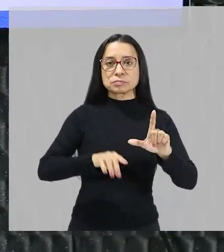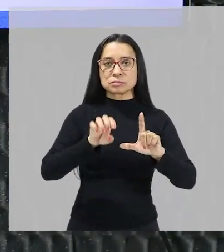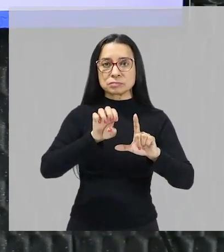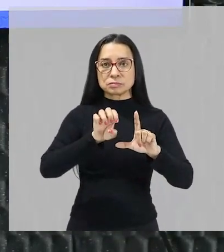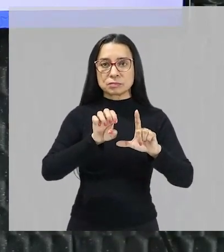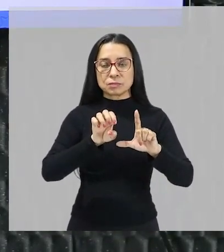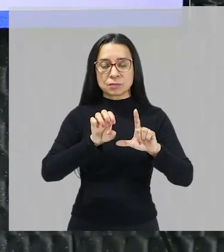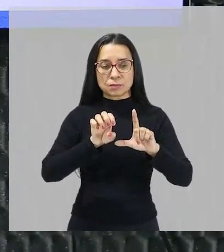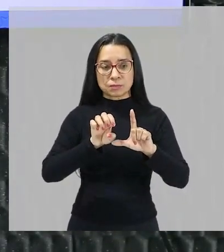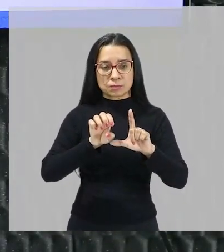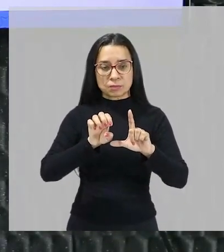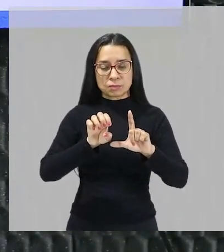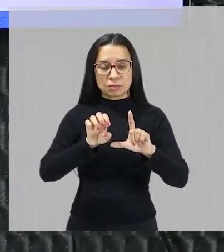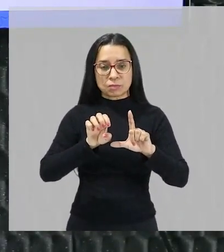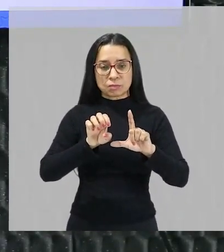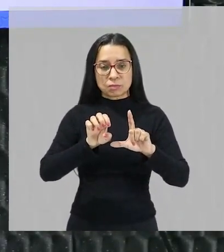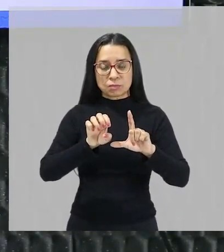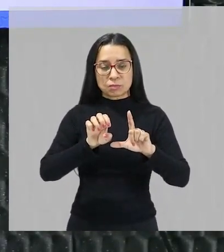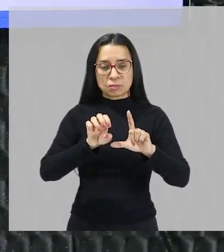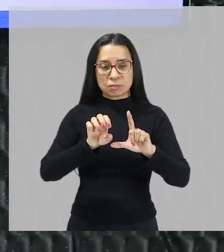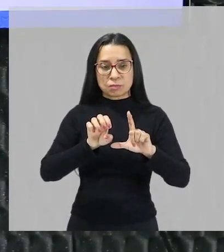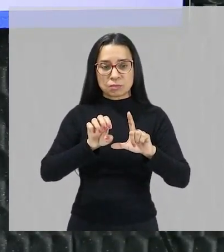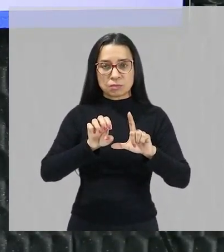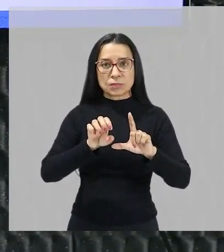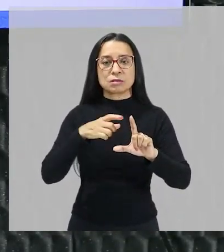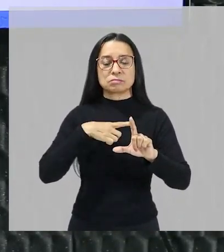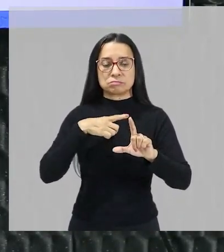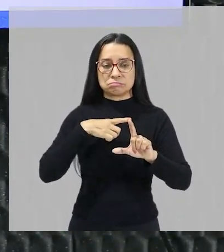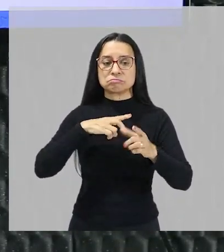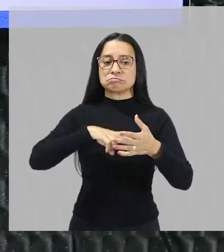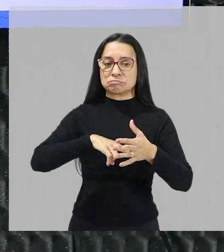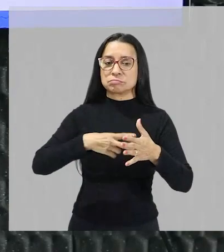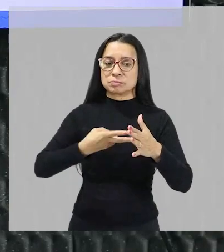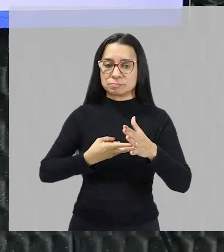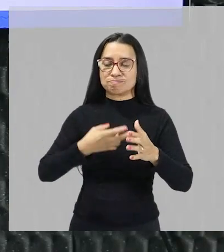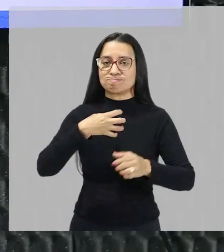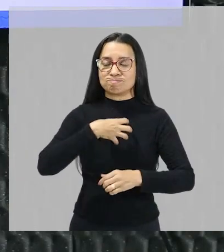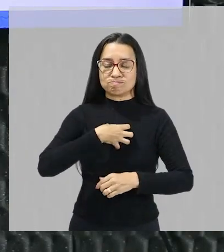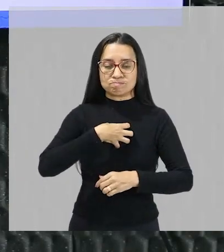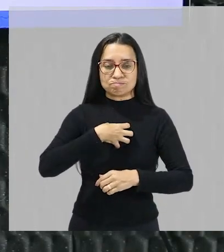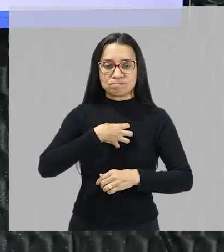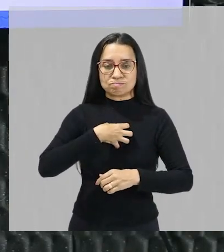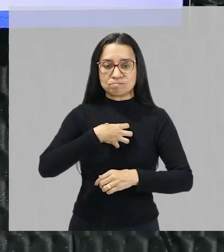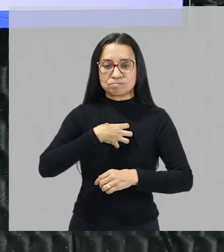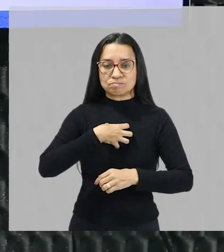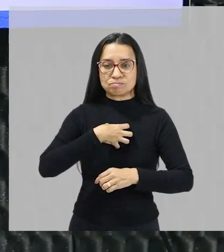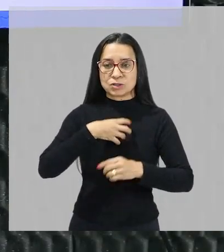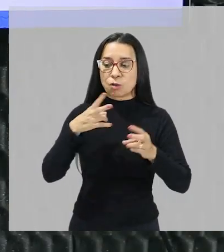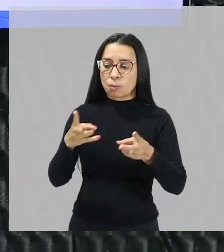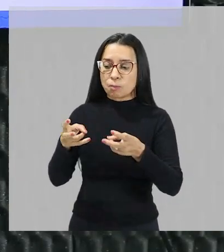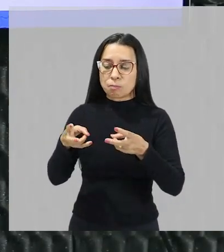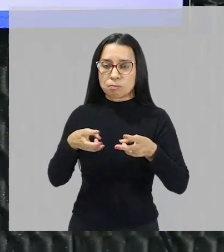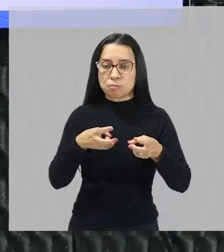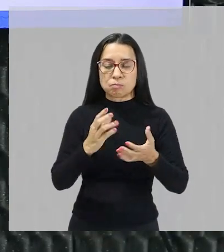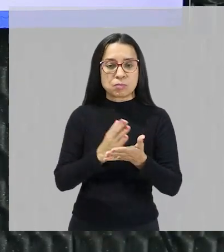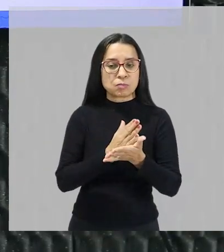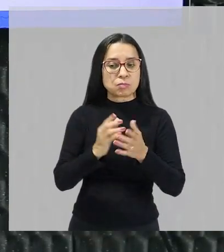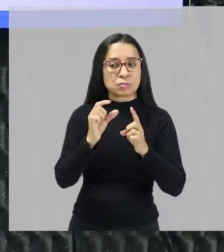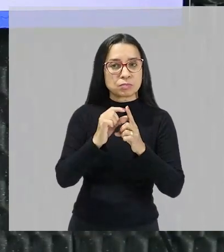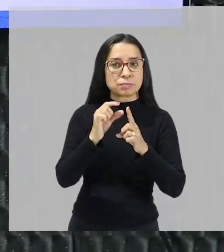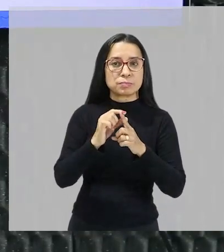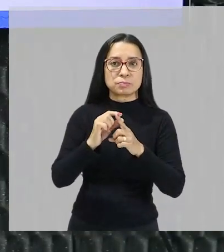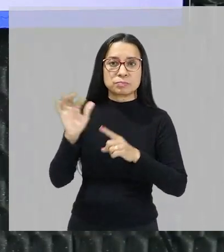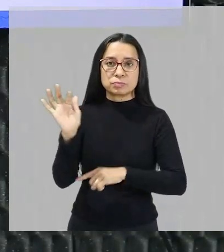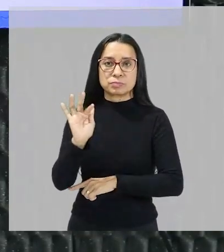si de práticas estrangeiras. Faz sentido. A gente apropriou algumas palavras do francês e transformou